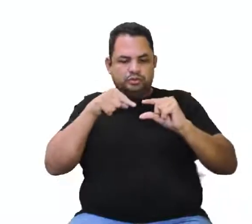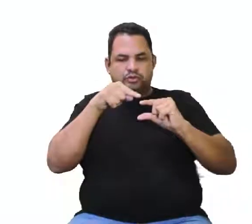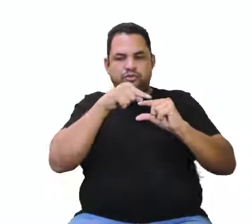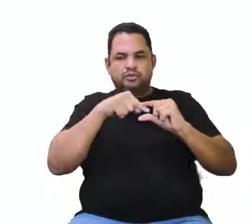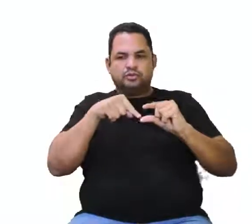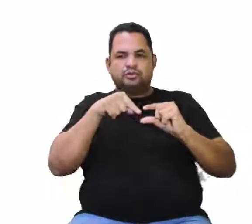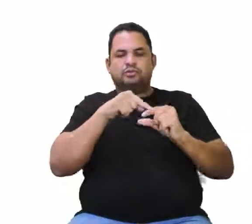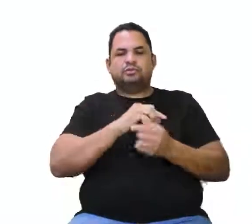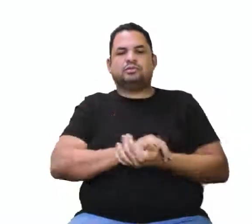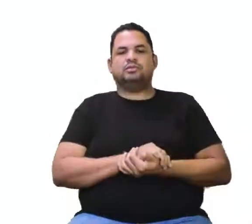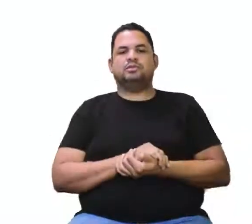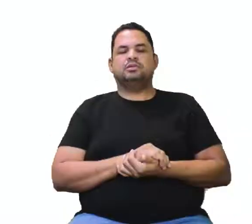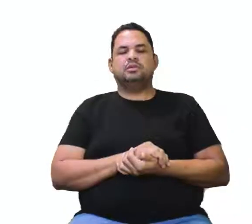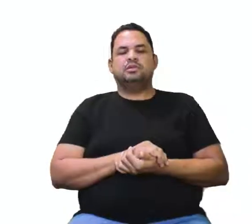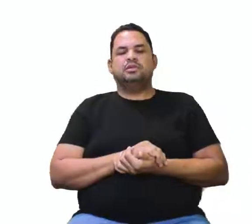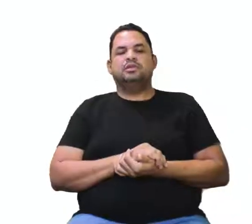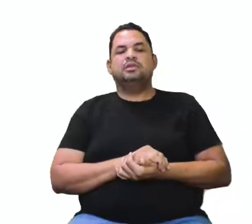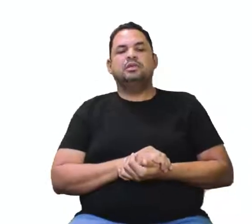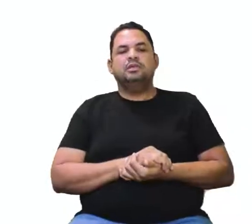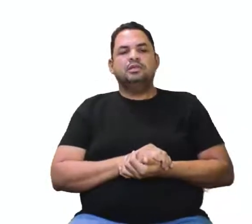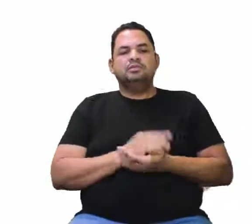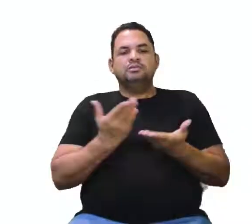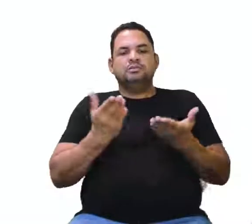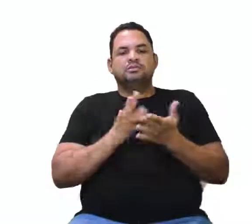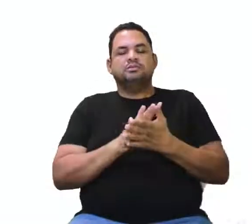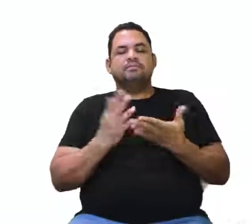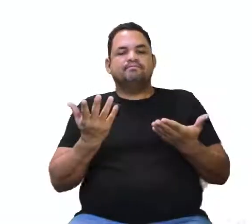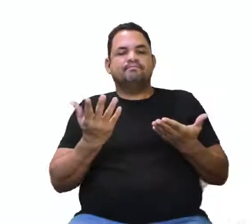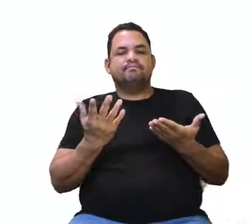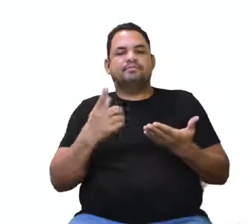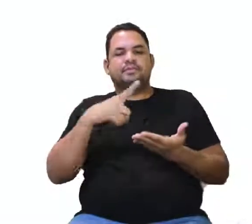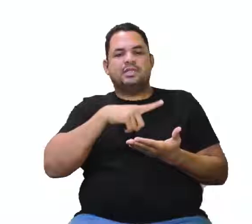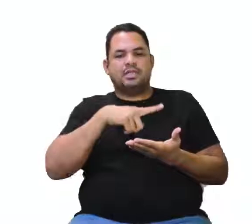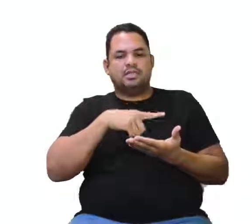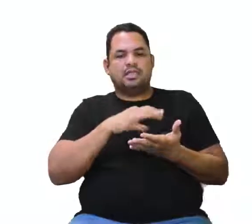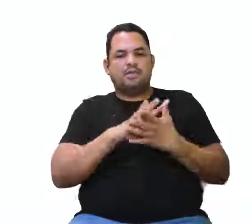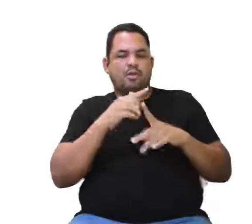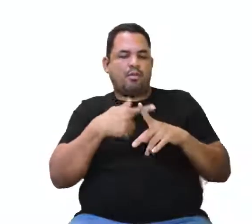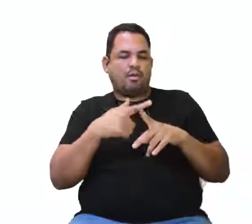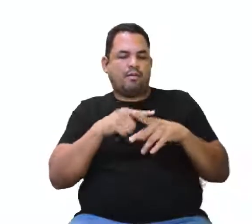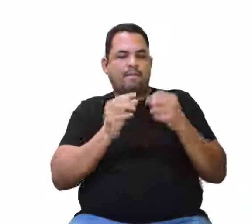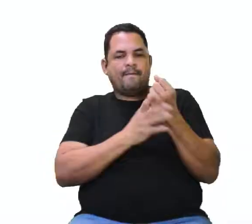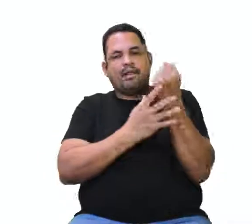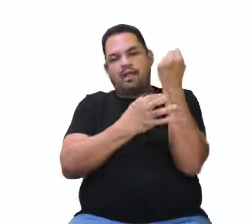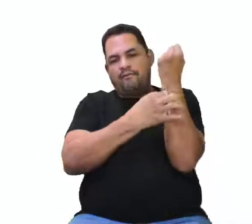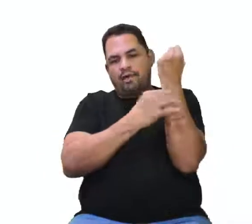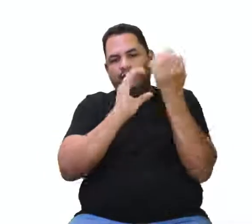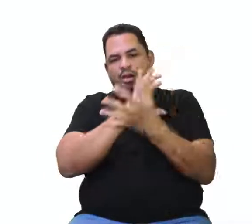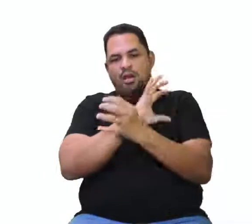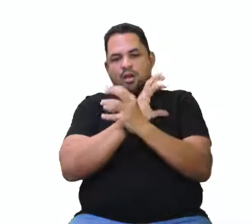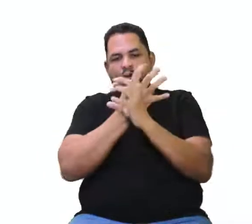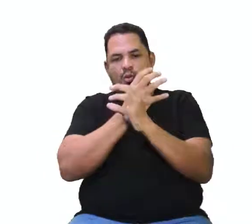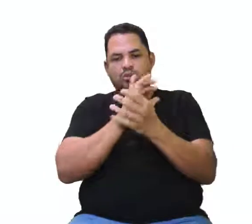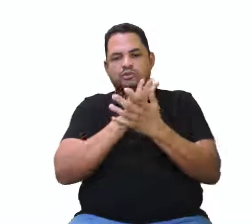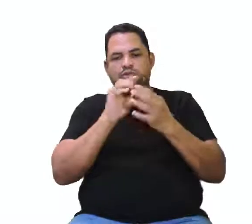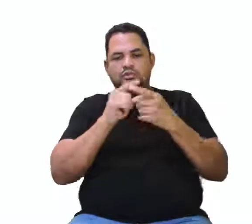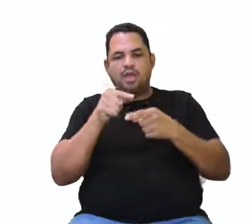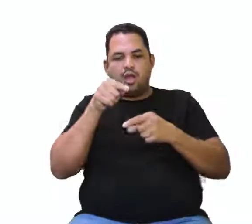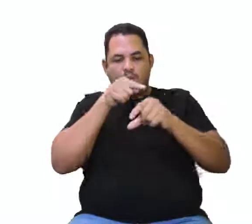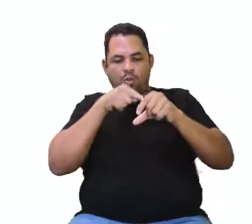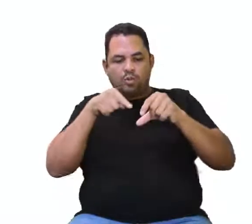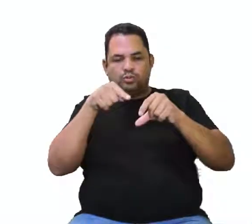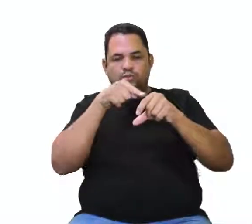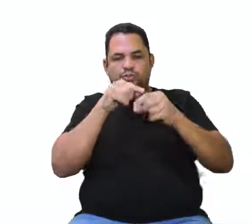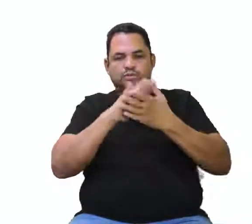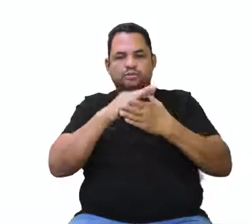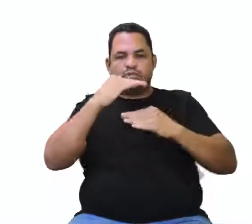doenças associadas aí à coluna vertebral, eles vão acometer essa vértebra, que é o osso, e o disco ali que vai estar